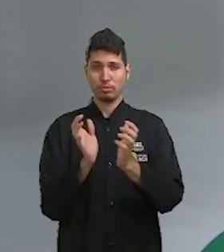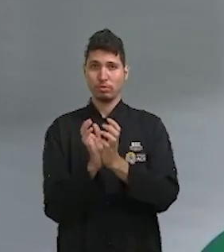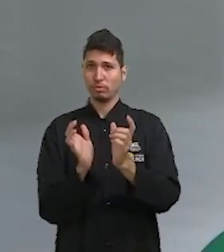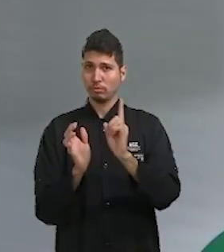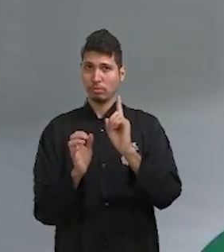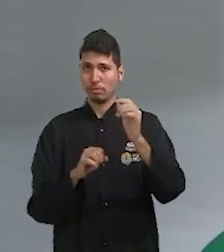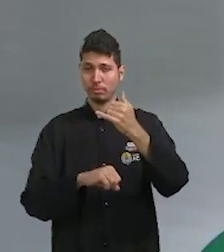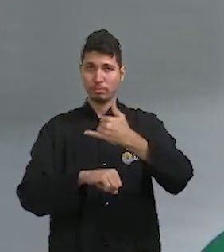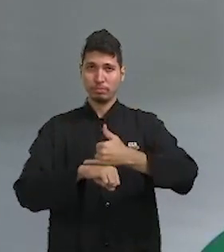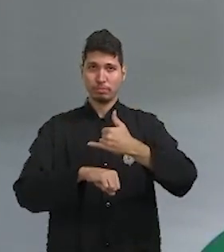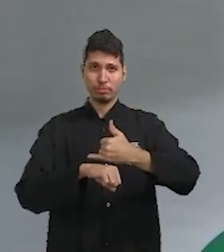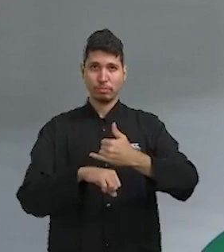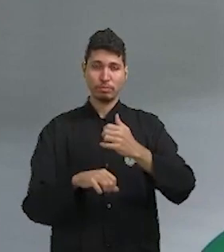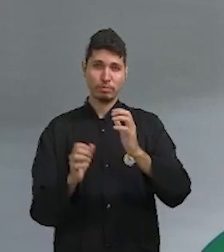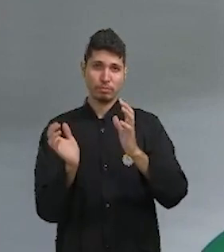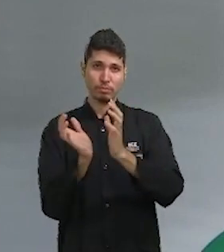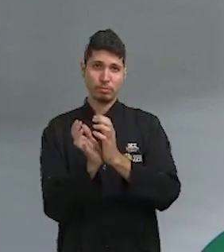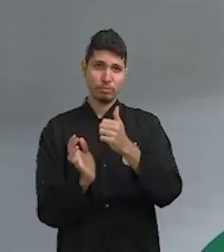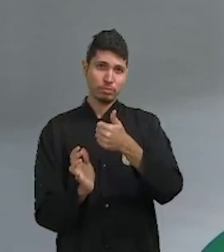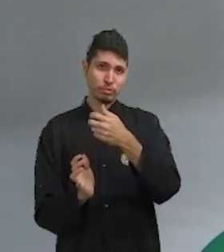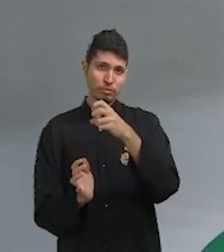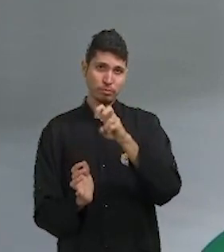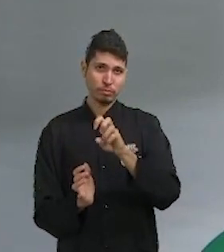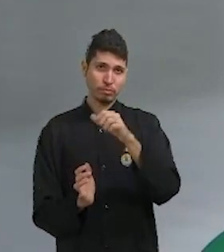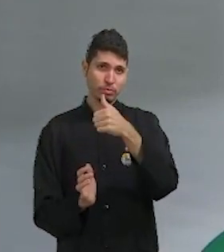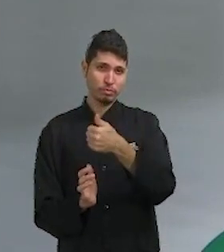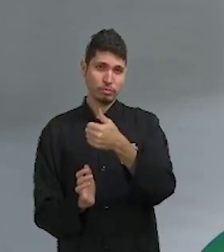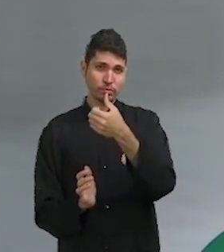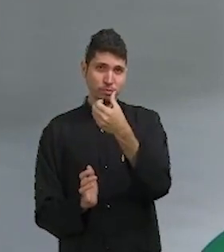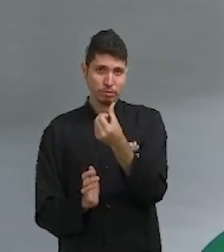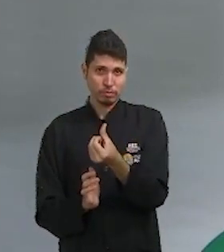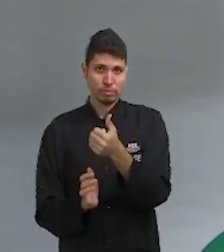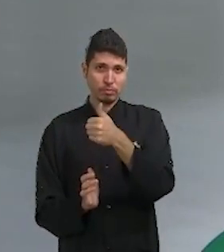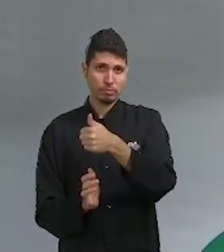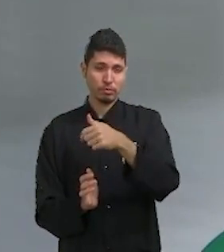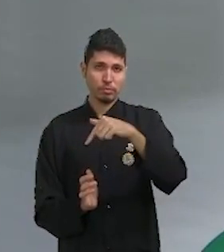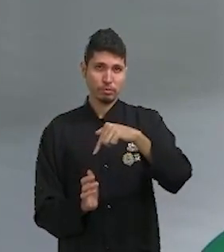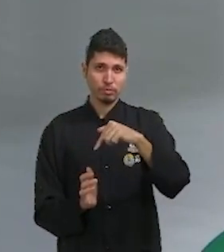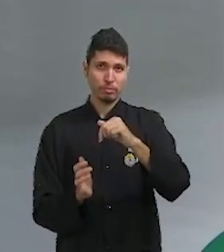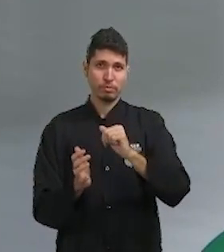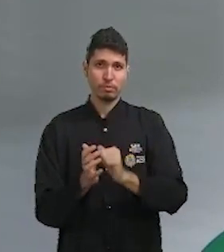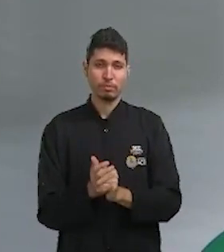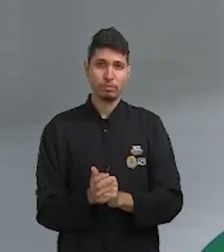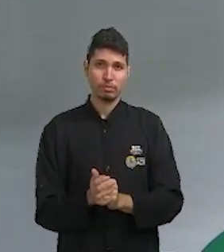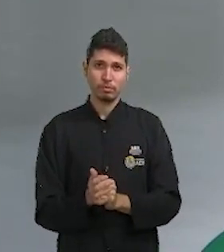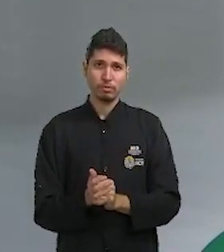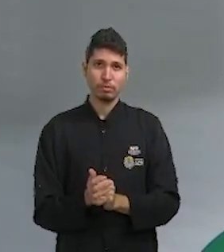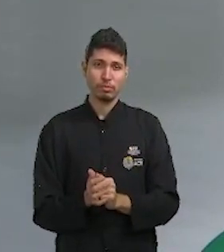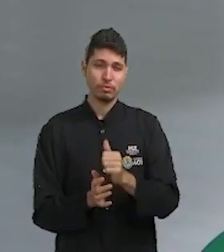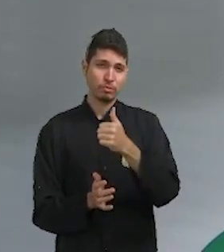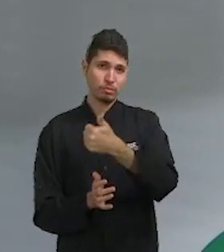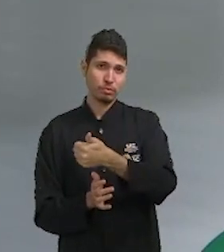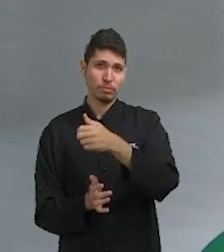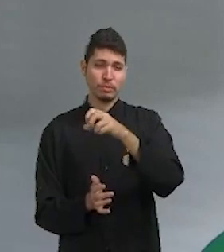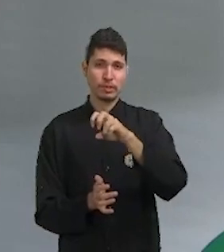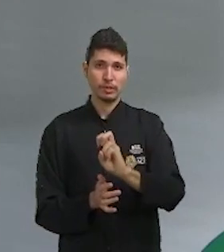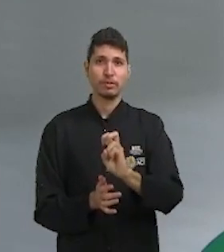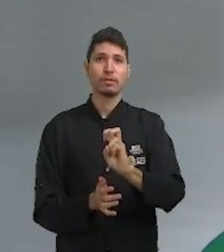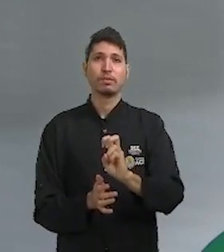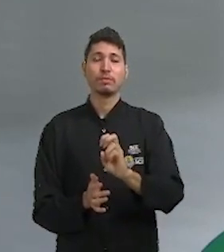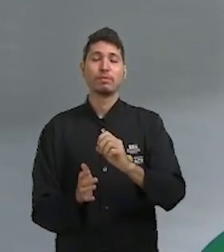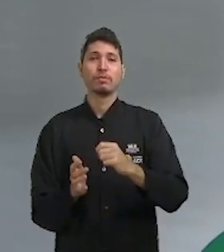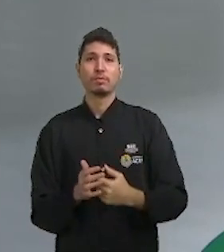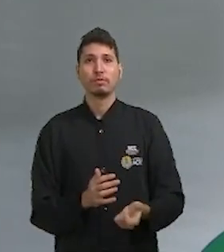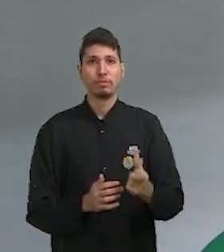elementos do grupo 15, 16 e 17. Os elementos que estão no grupo 15, eles